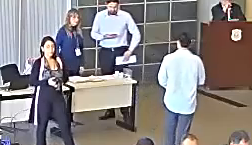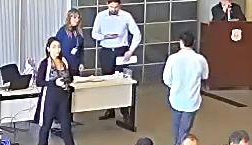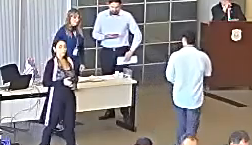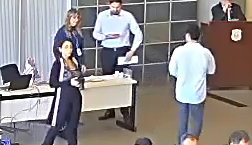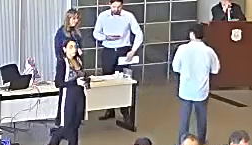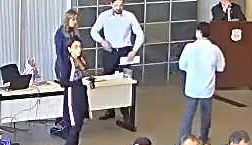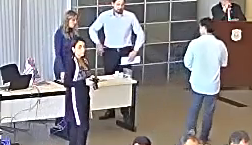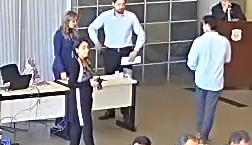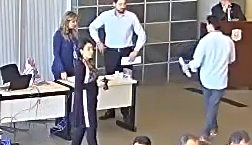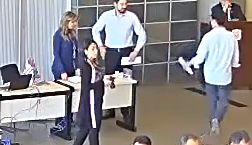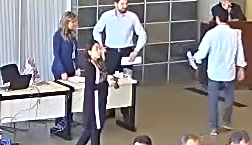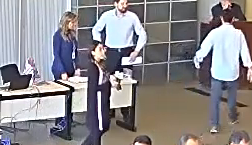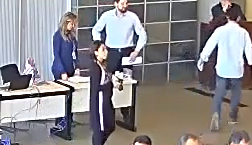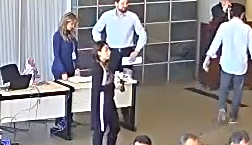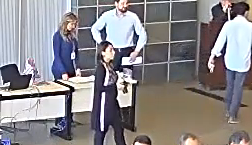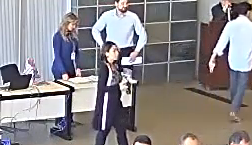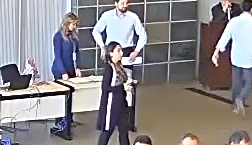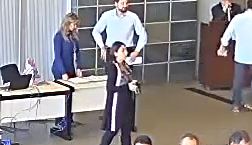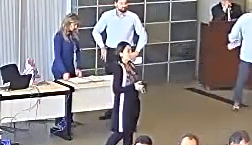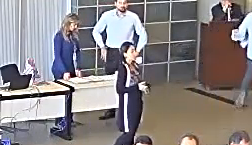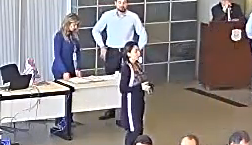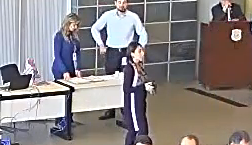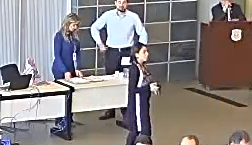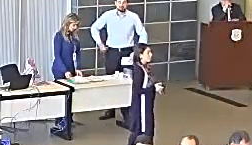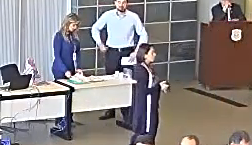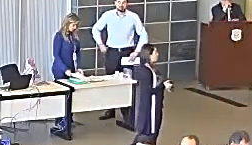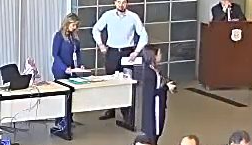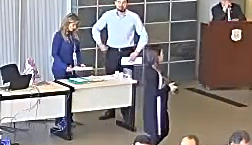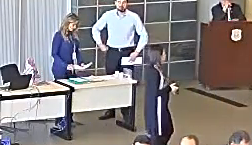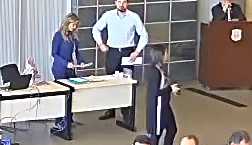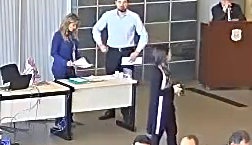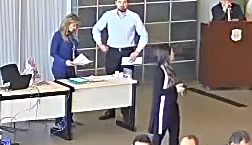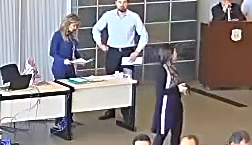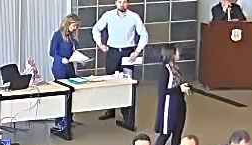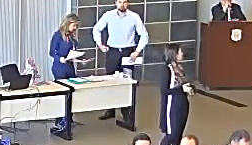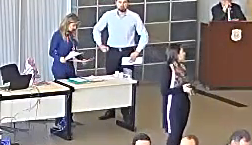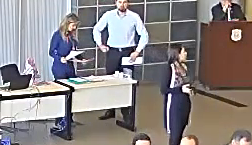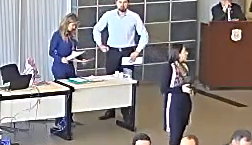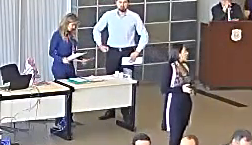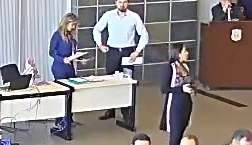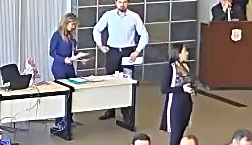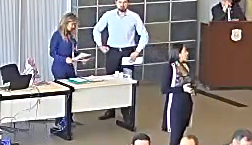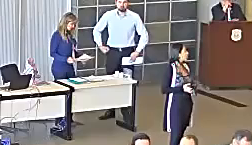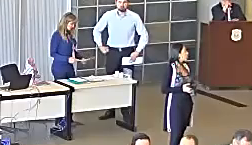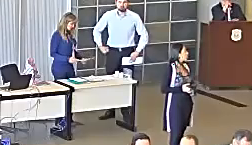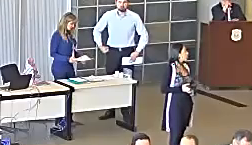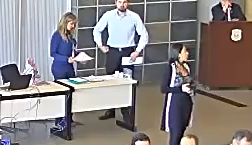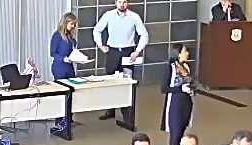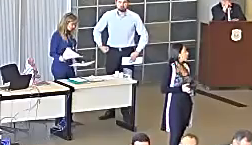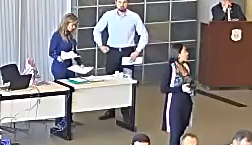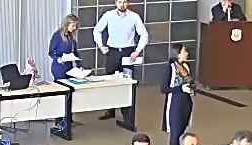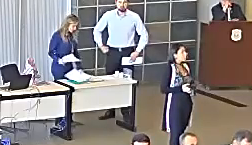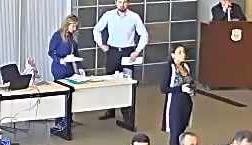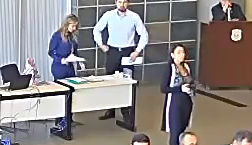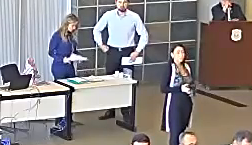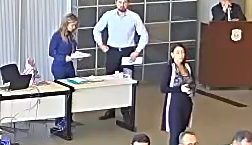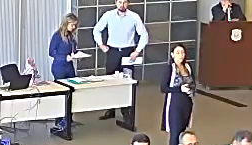adaptados o que que impede que isso aconteça Que Força é Essa que age então nós temos que tirar